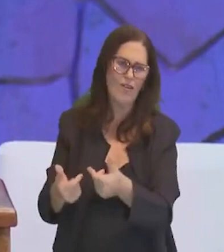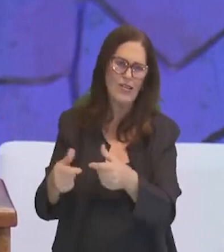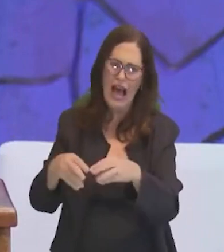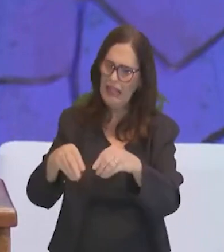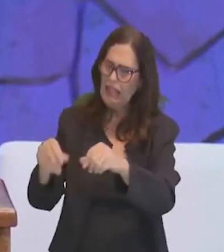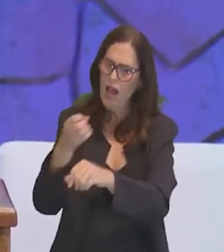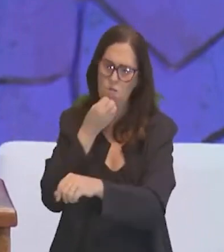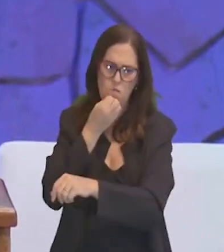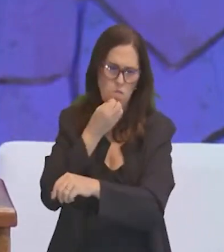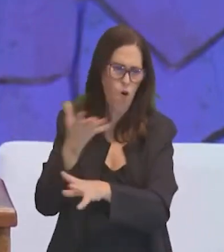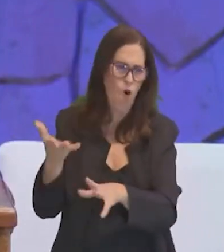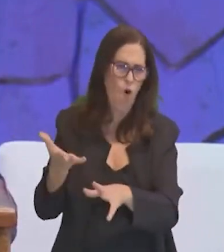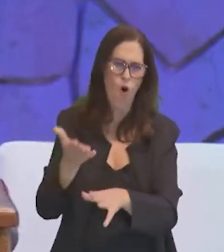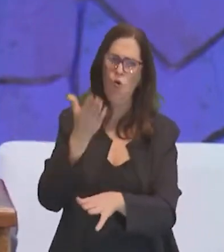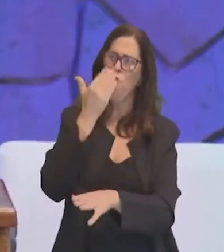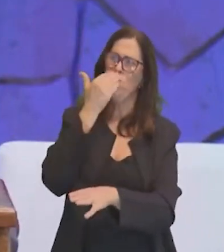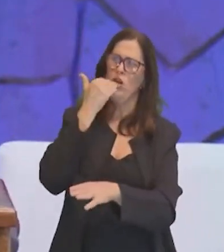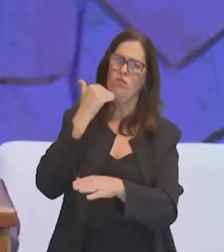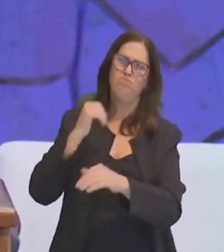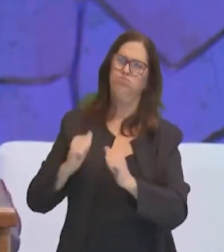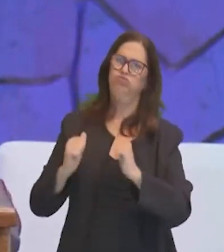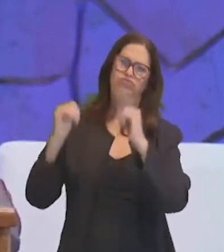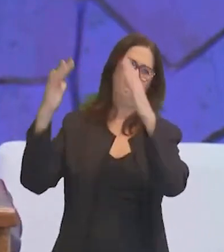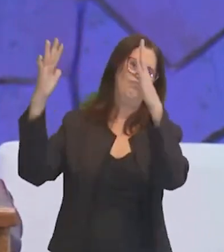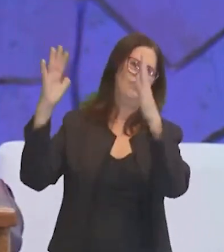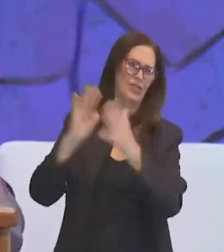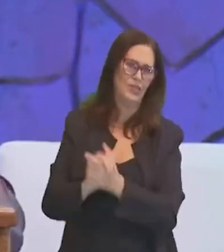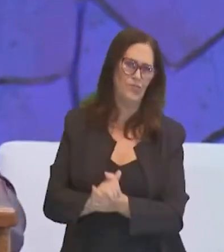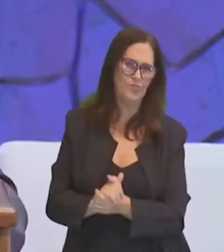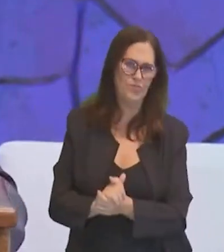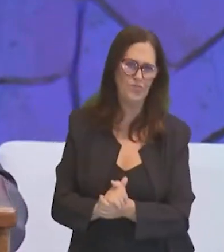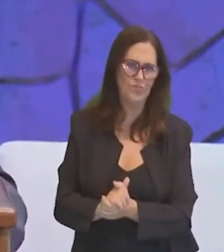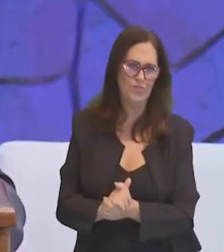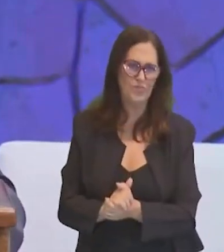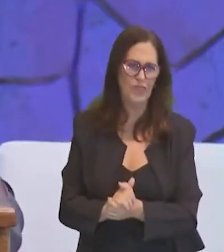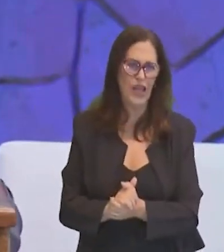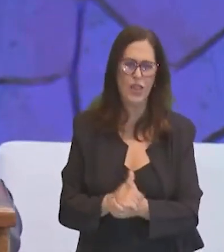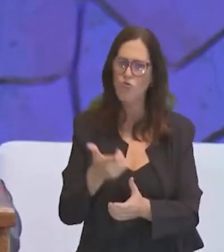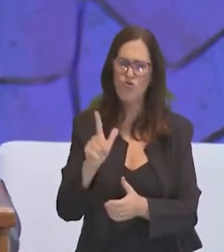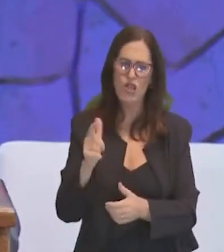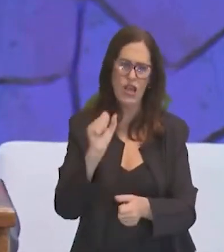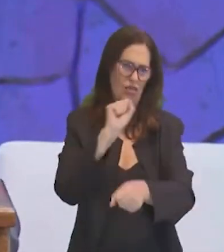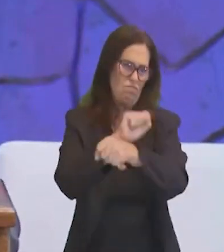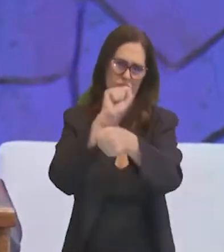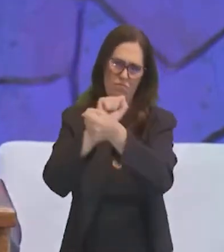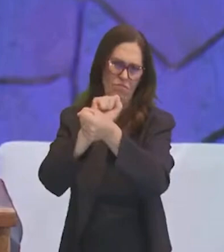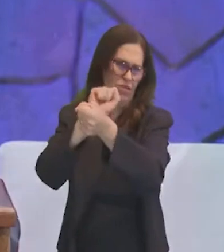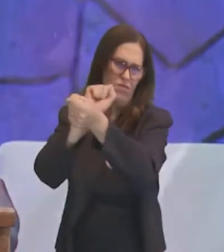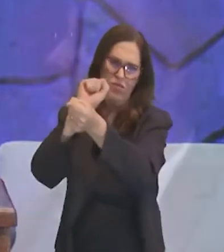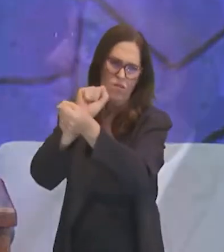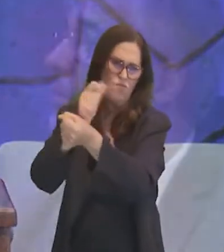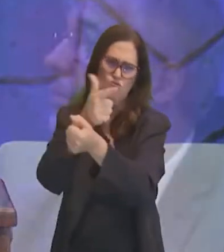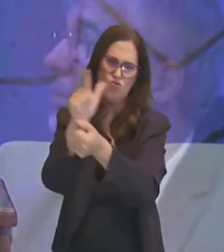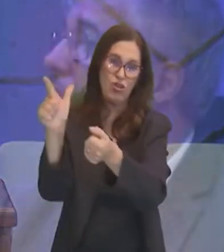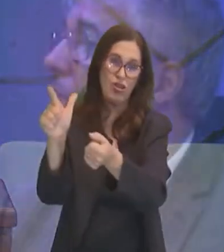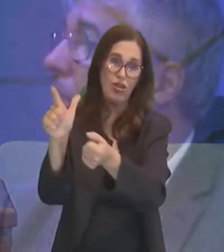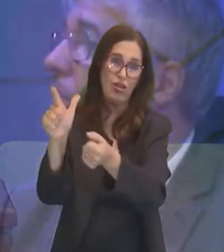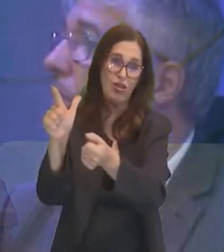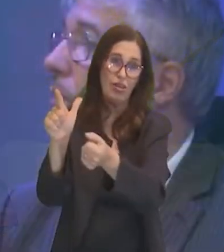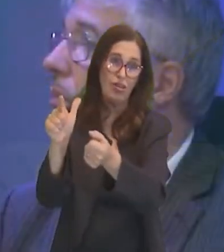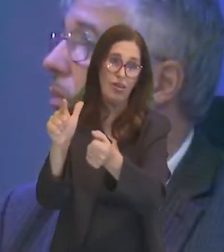que tinha fartura de comida, que não tinha mais escravidão. Esse é o amor de Deus por